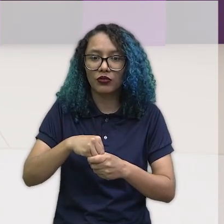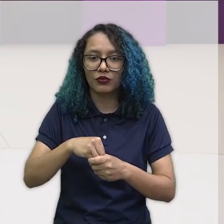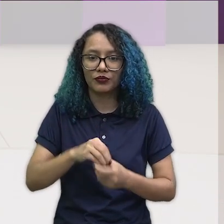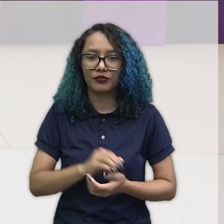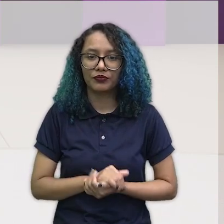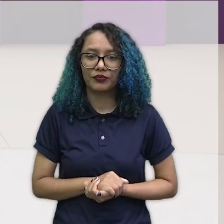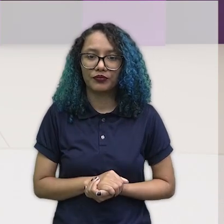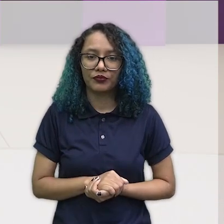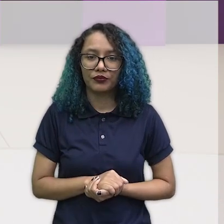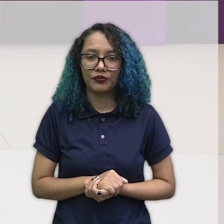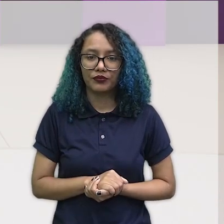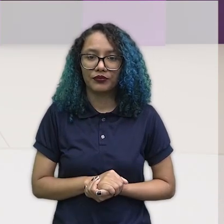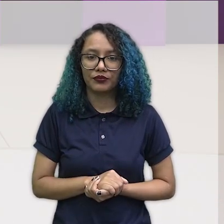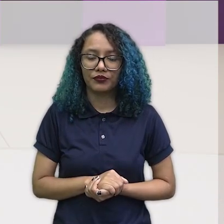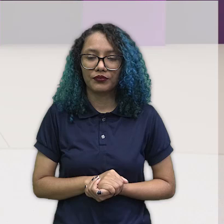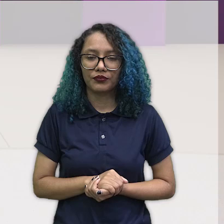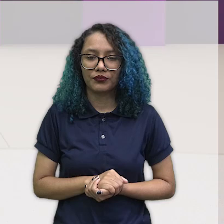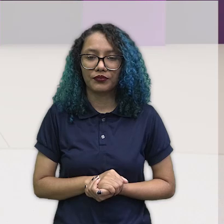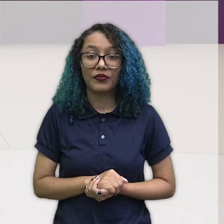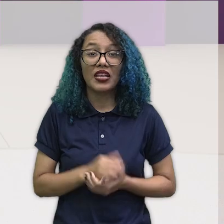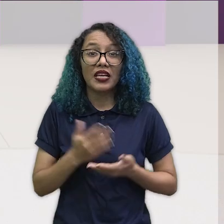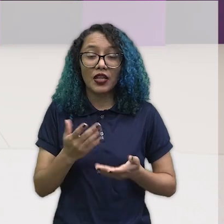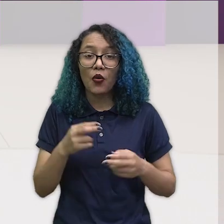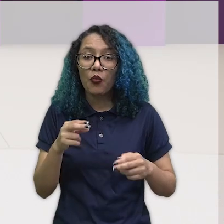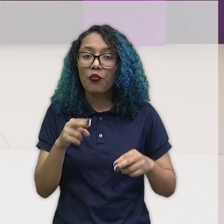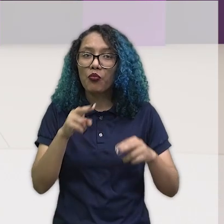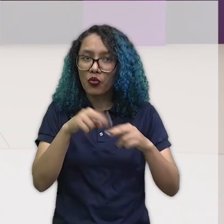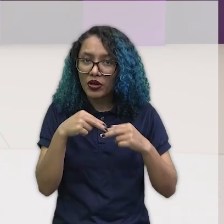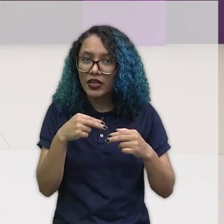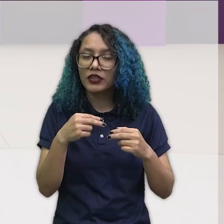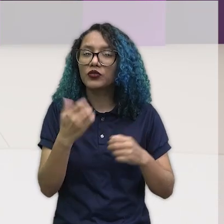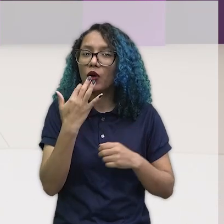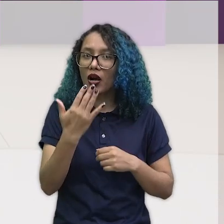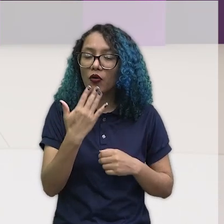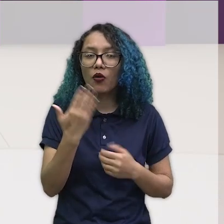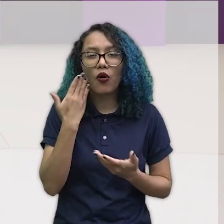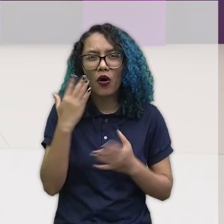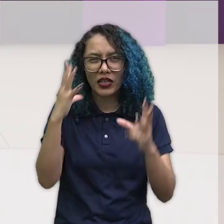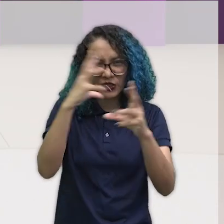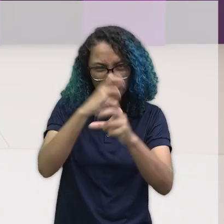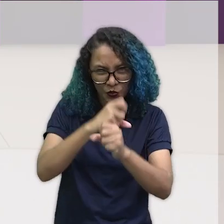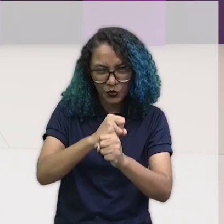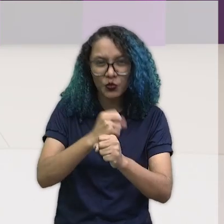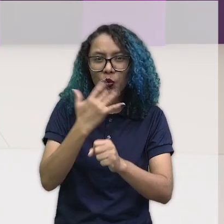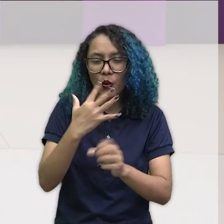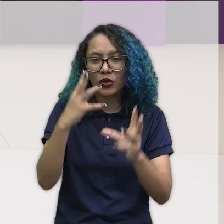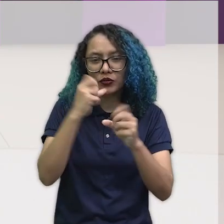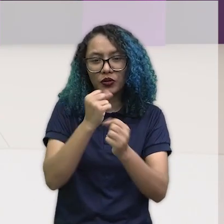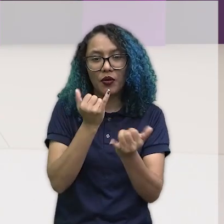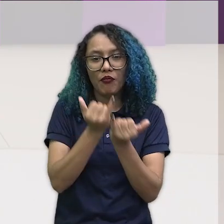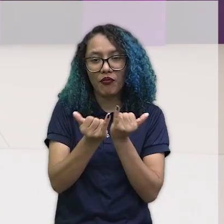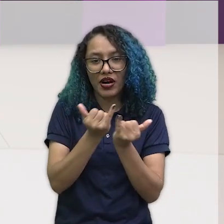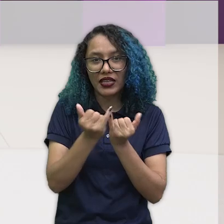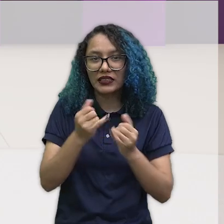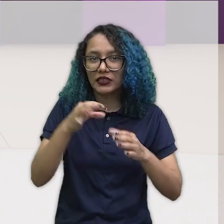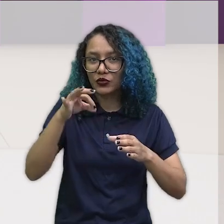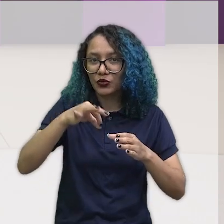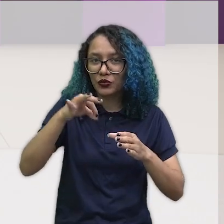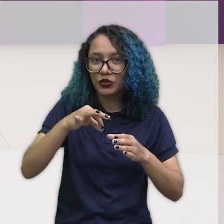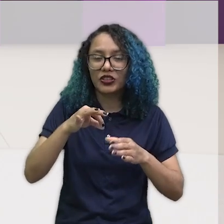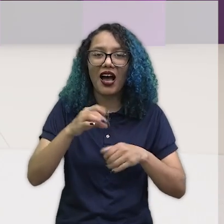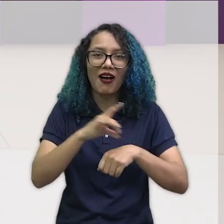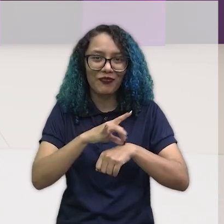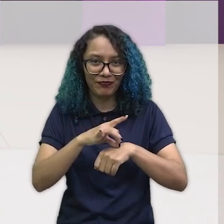Esses ácidos, por exemplo, conferem ao Rio Negro a cor que ele tem, essa cor escura, semelhante a um chá